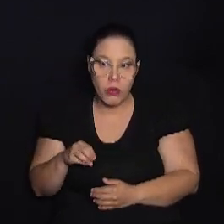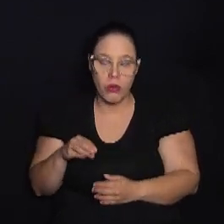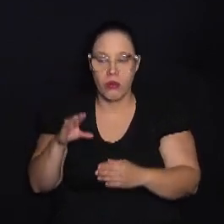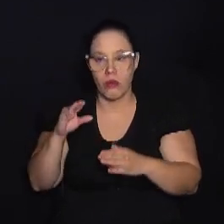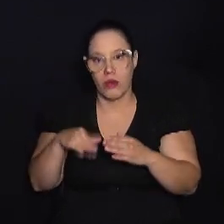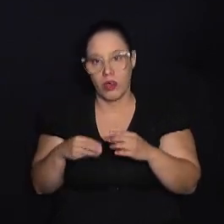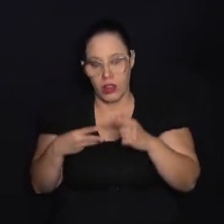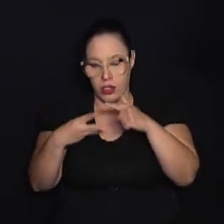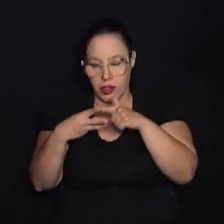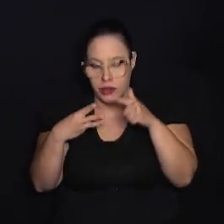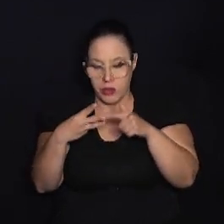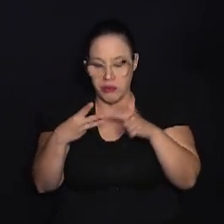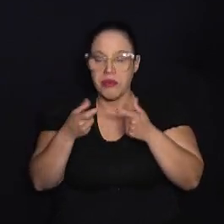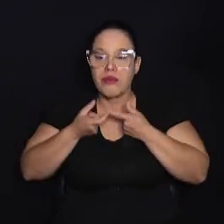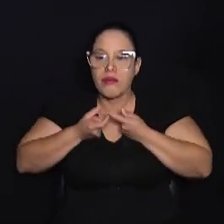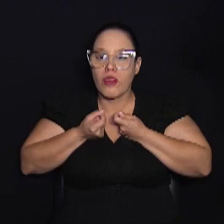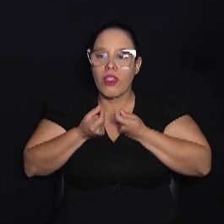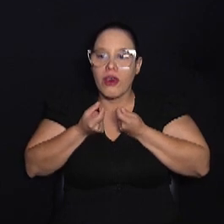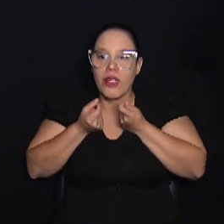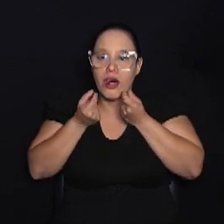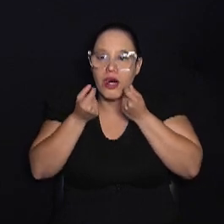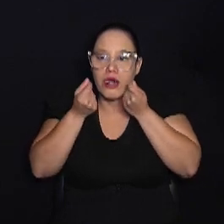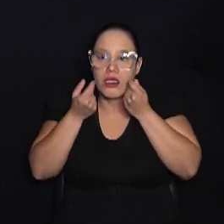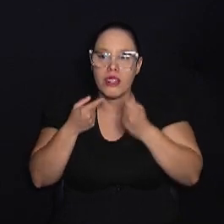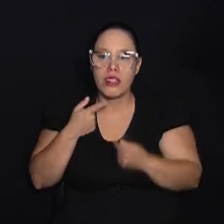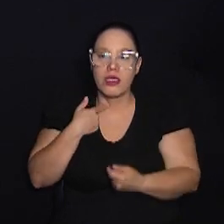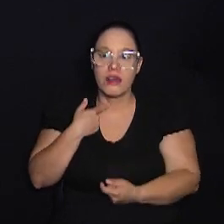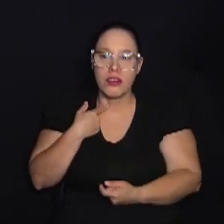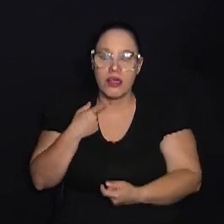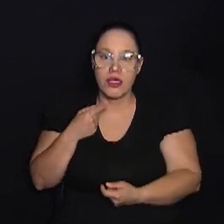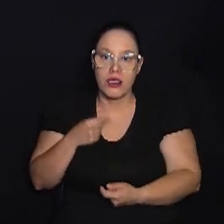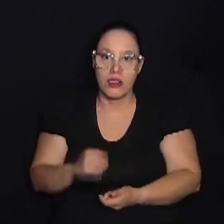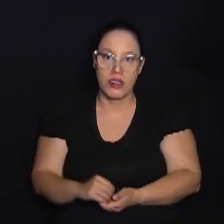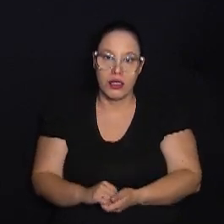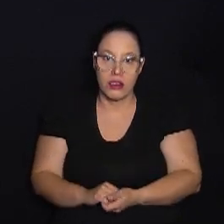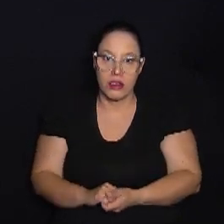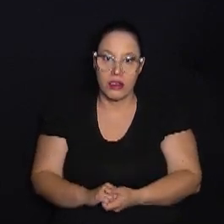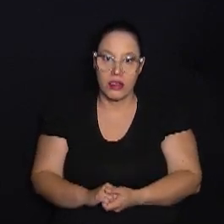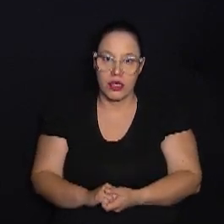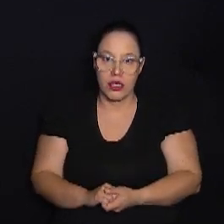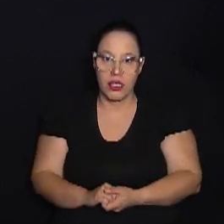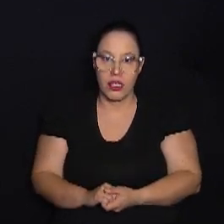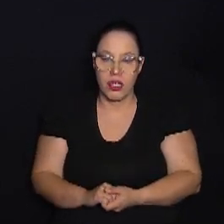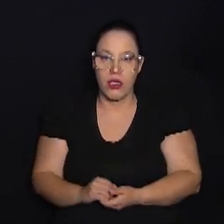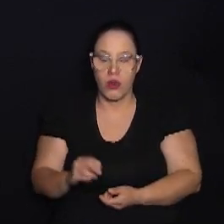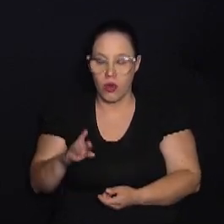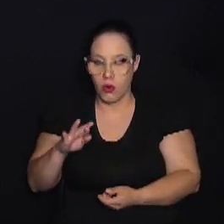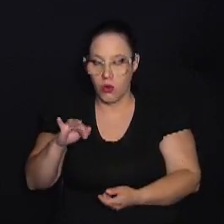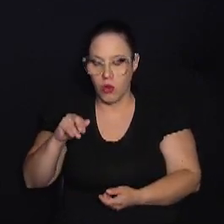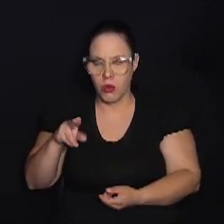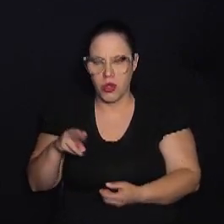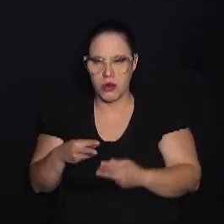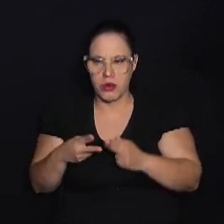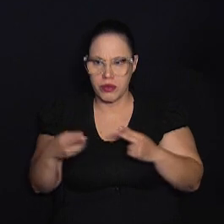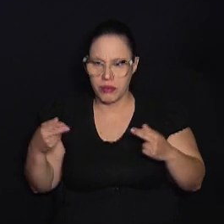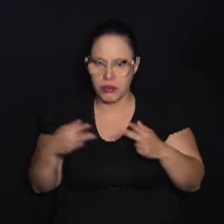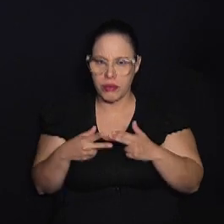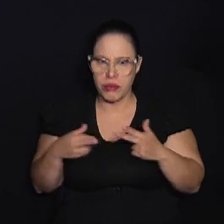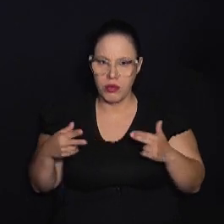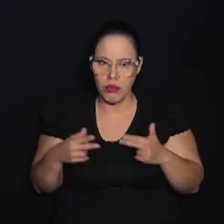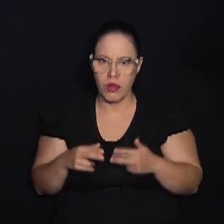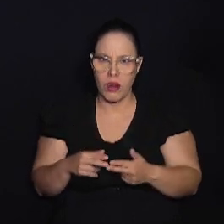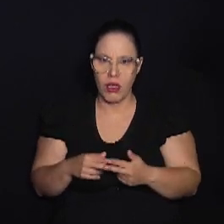3 tipos de câncer de tireoide. A maior parte deles são aqueles tumores bem diferenciados. O que é isso? São tumores que são muito